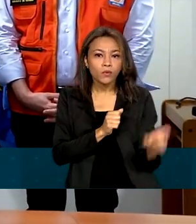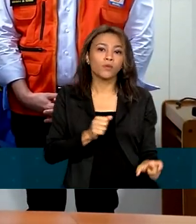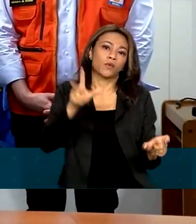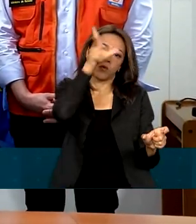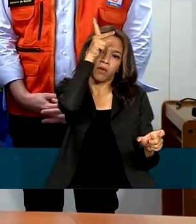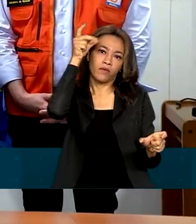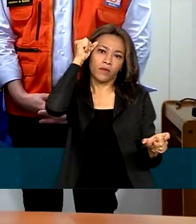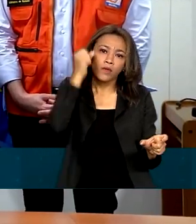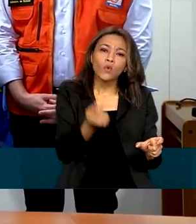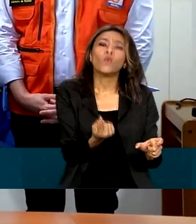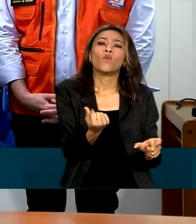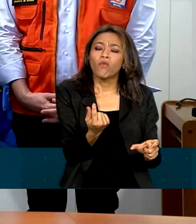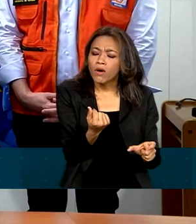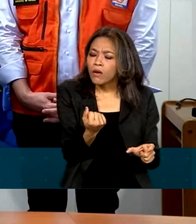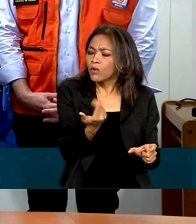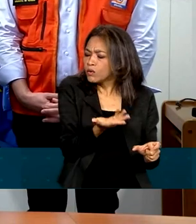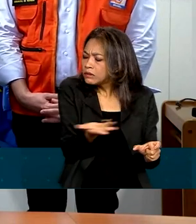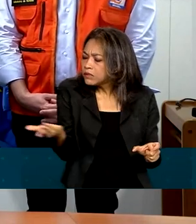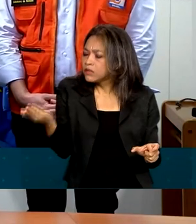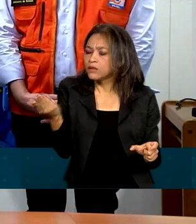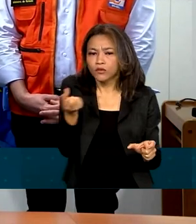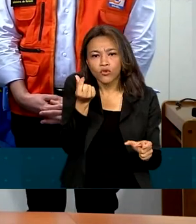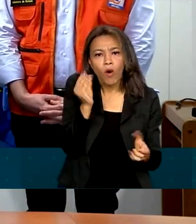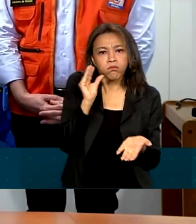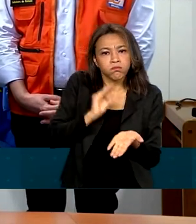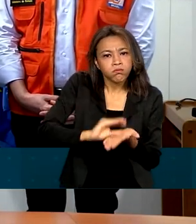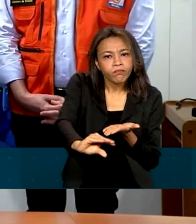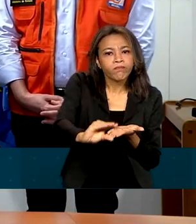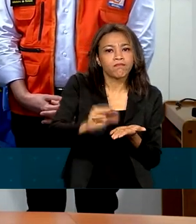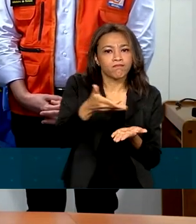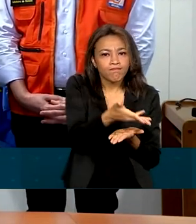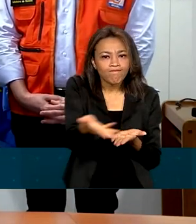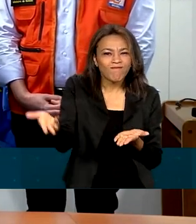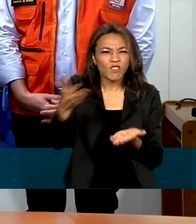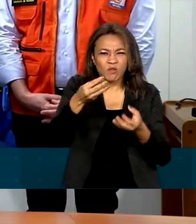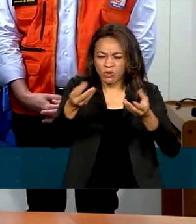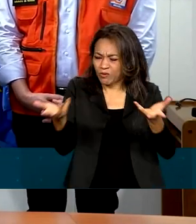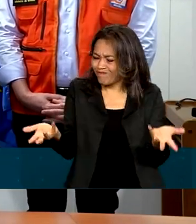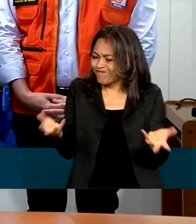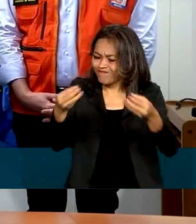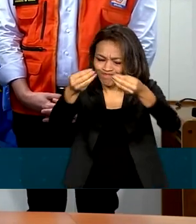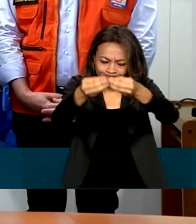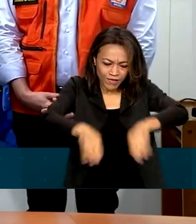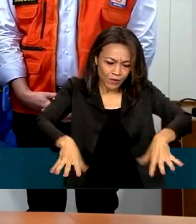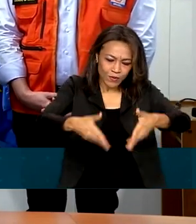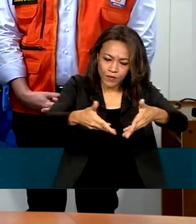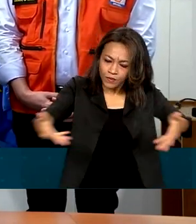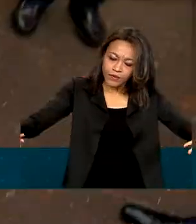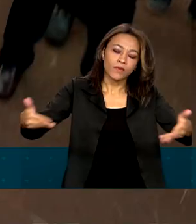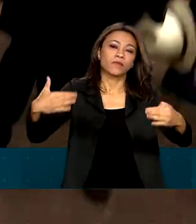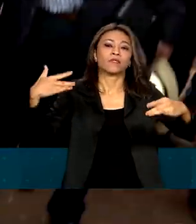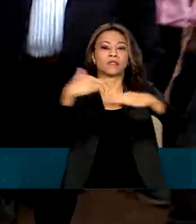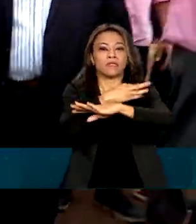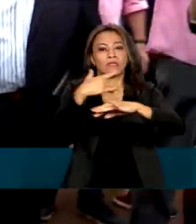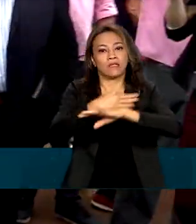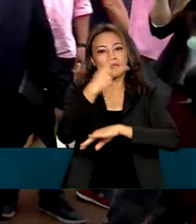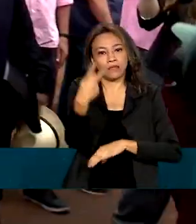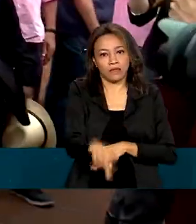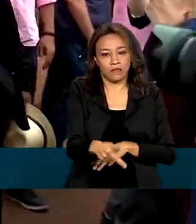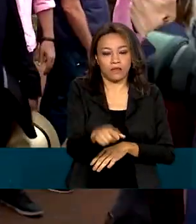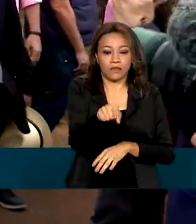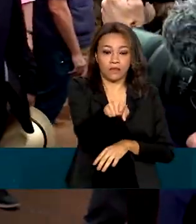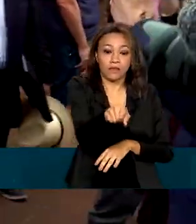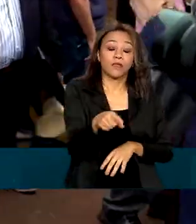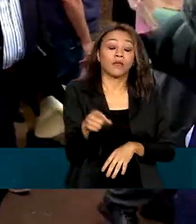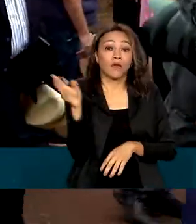vai custar a reposição das coisas que foram destruídas aqui na cidade de Araraquara. A situação de